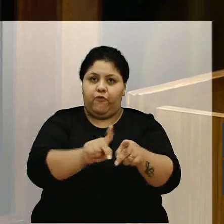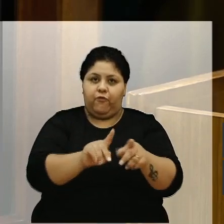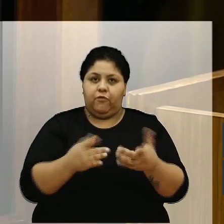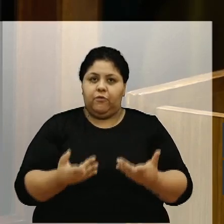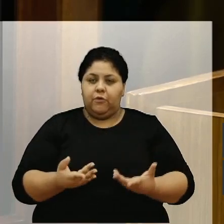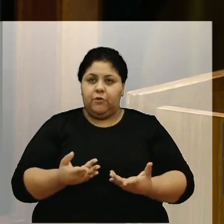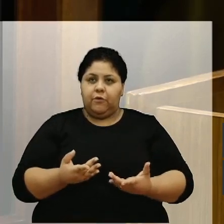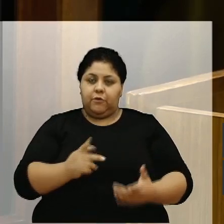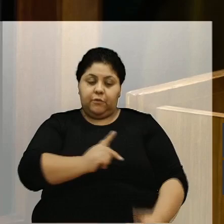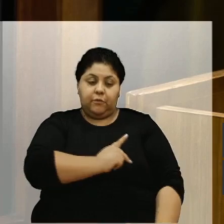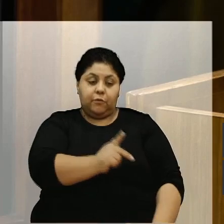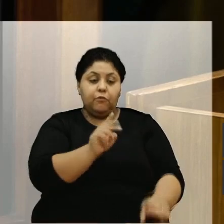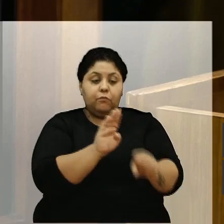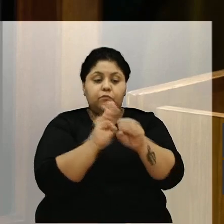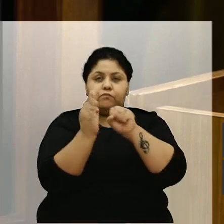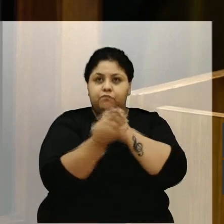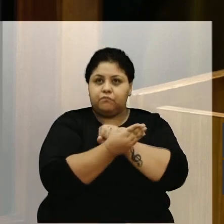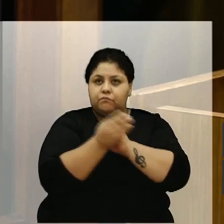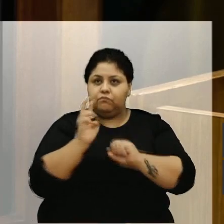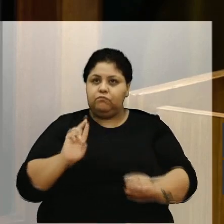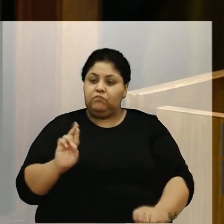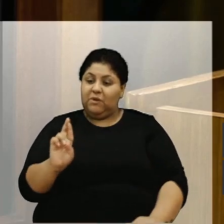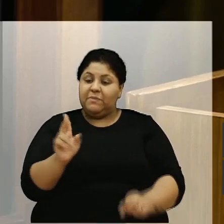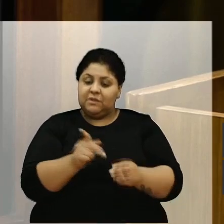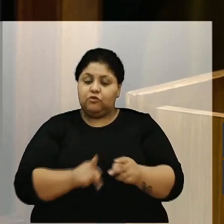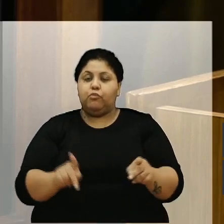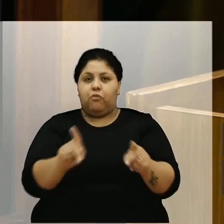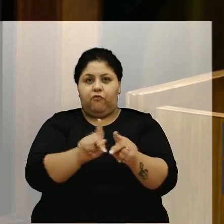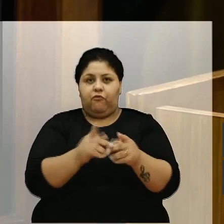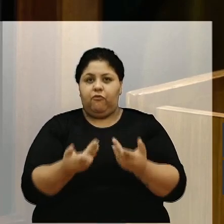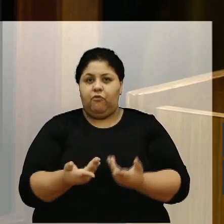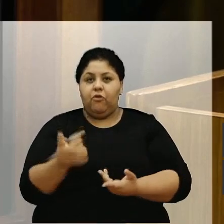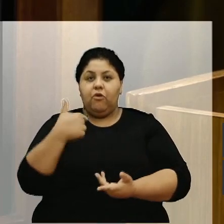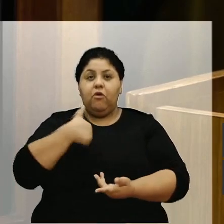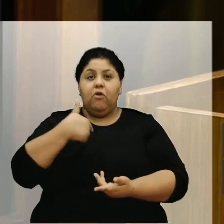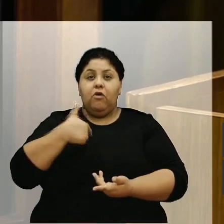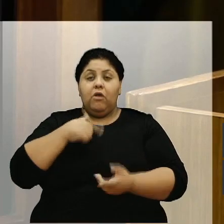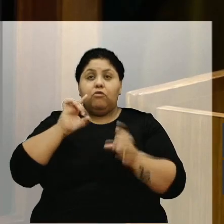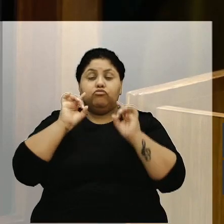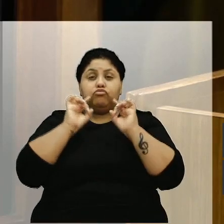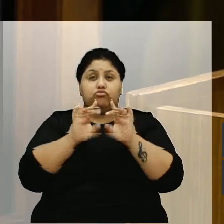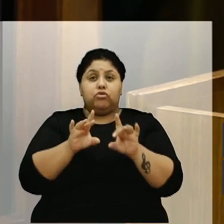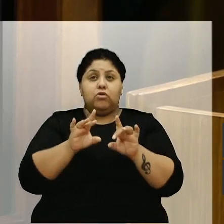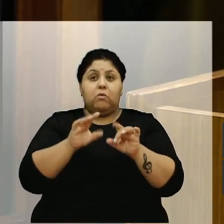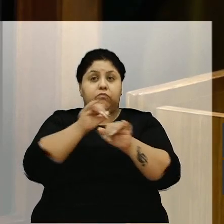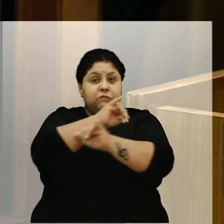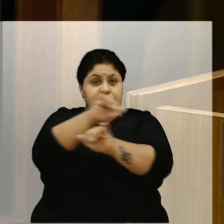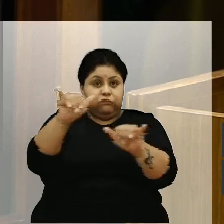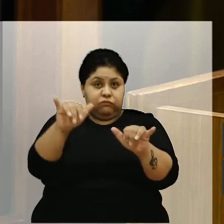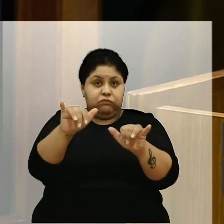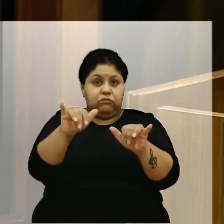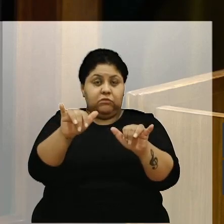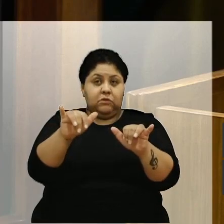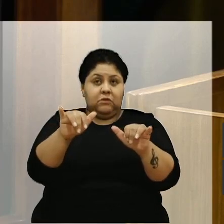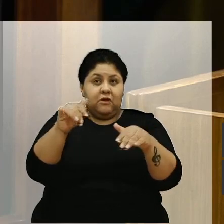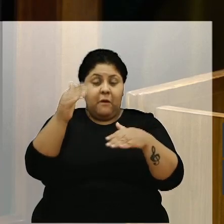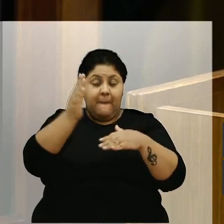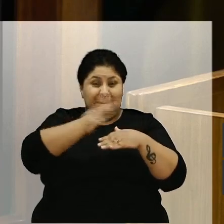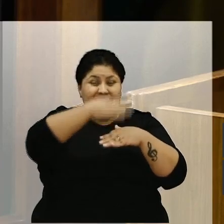Os presidentes de bairro que representam o povo. Eu só estou passando uma ideia para que ficasse